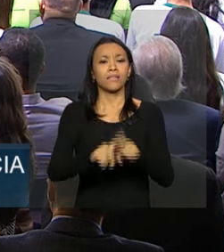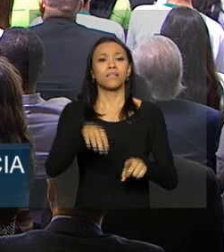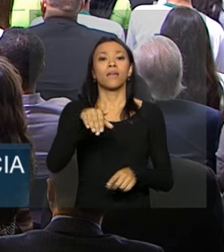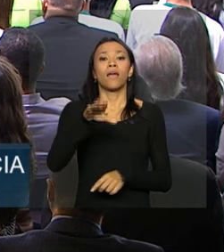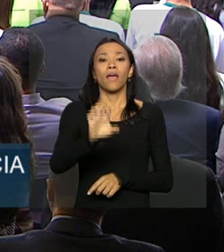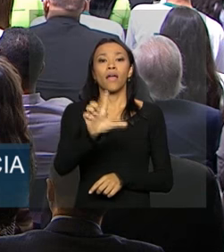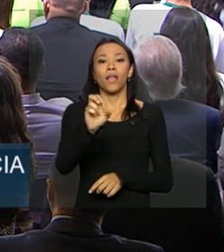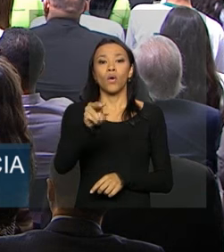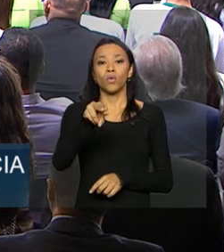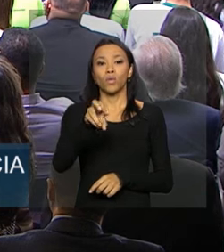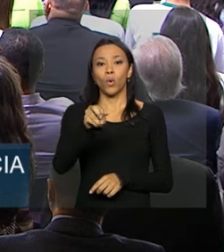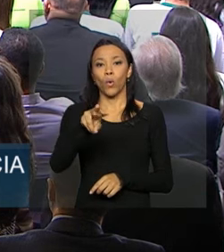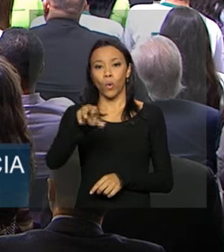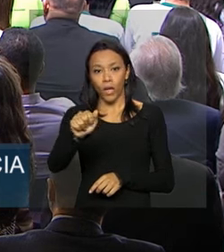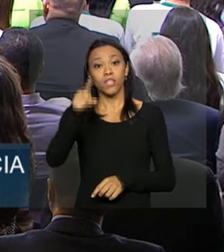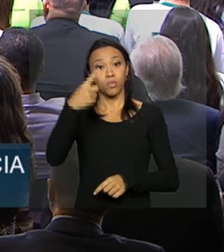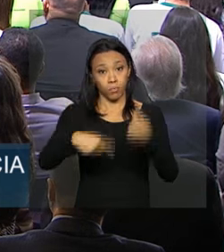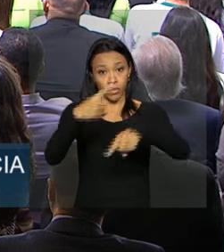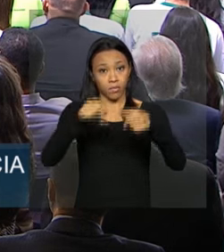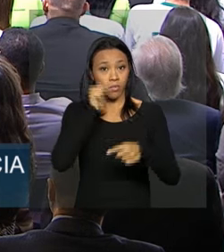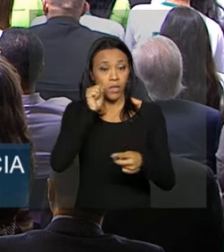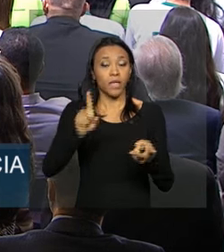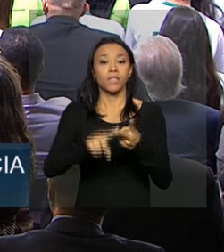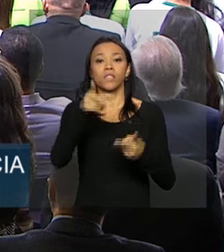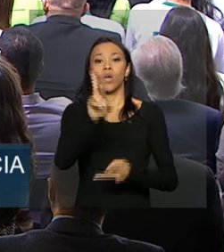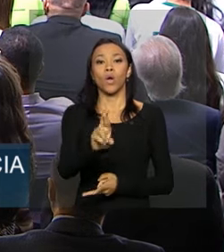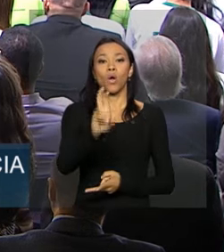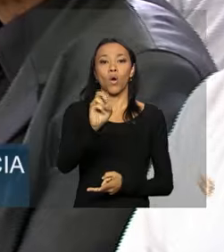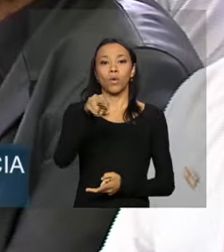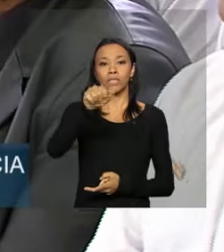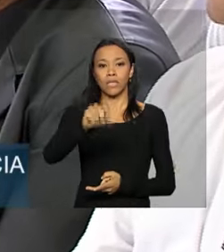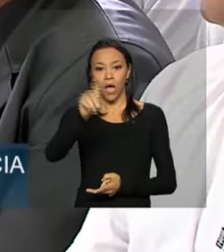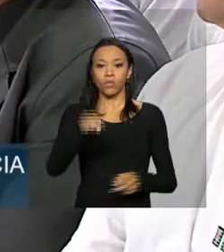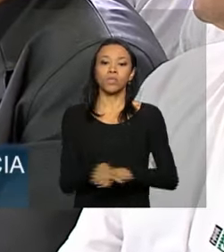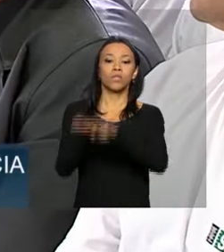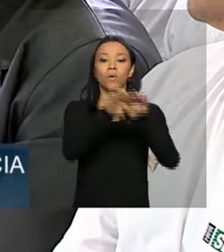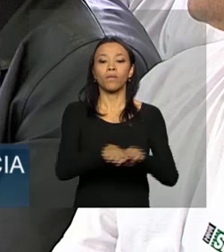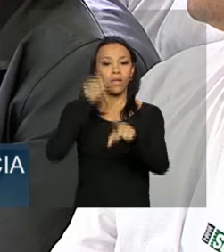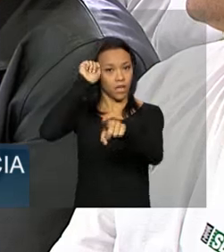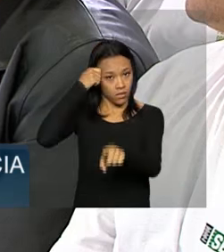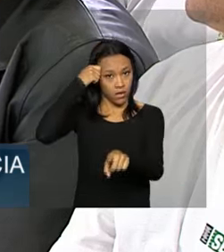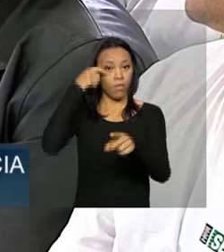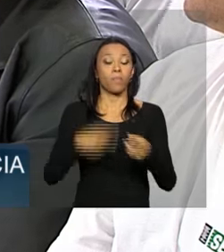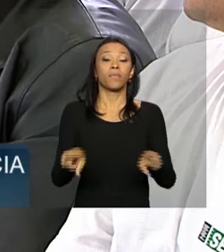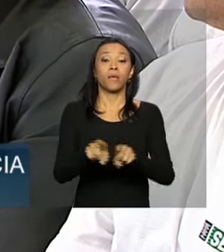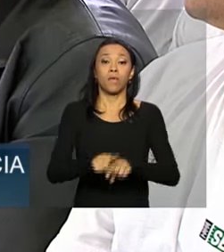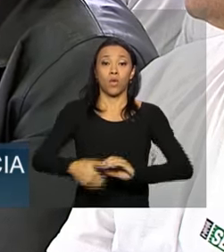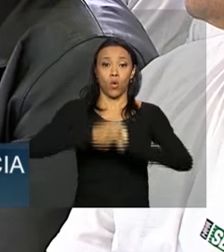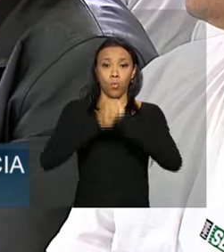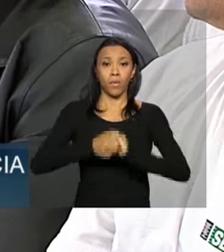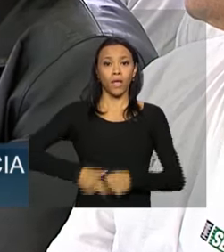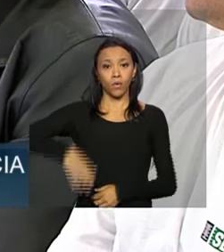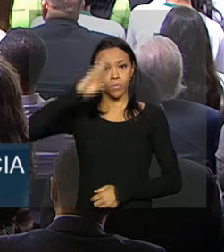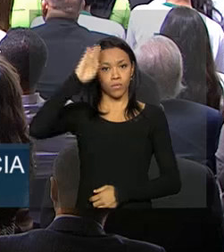Eleonora Menicucci, de Políticas para as Mulheres, e Ronaldo Barros, de Igualdade Racial. Cumprimentar o general Marco